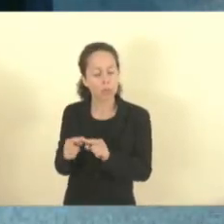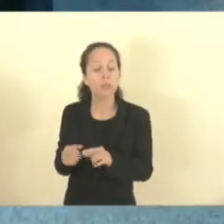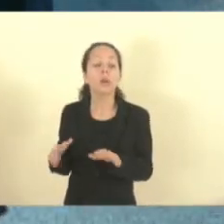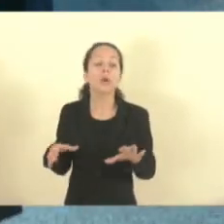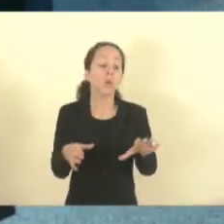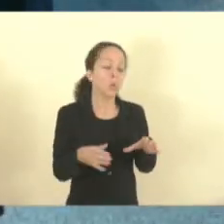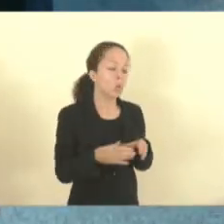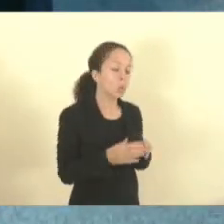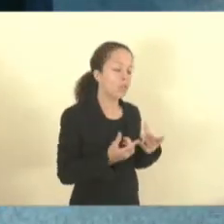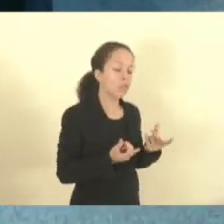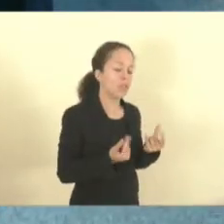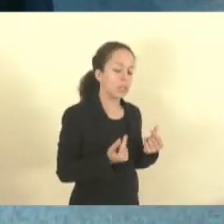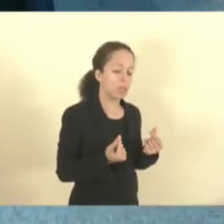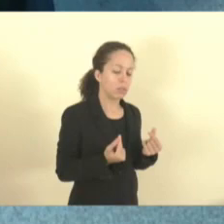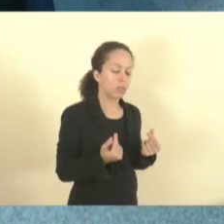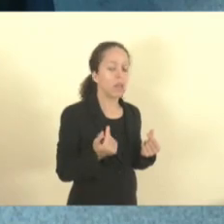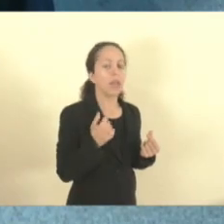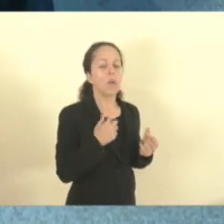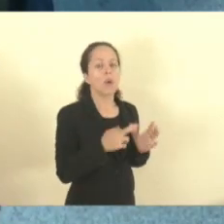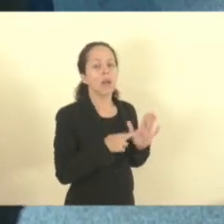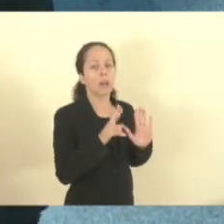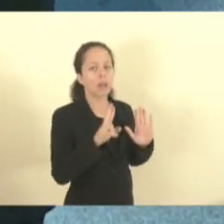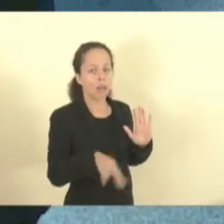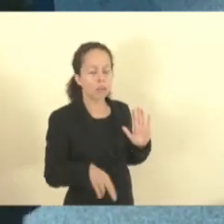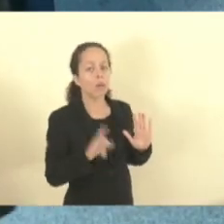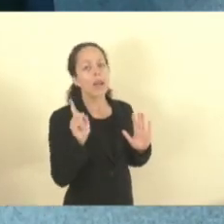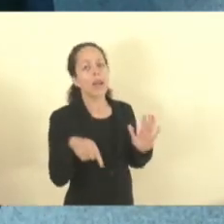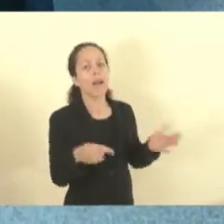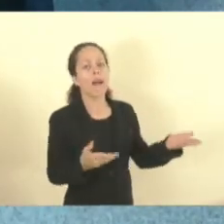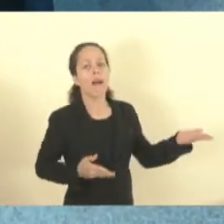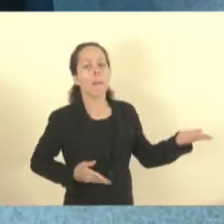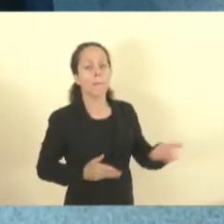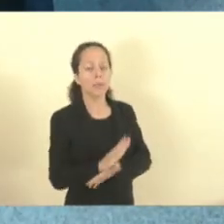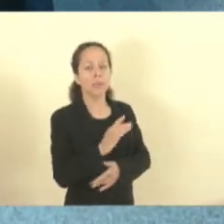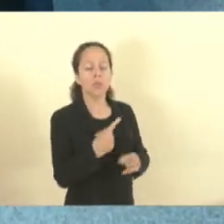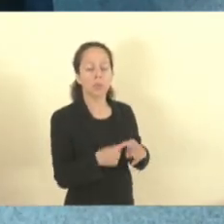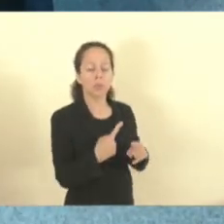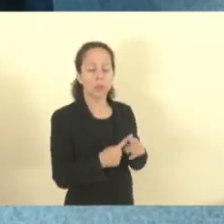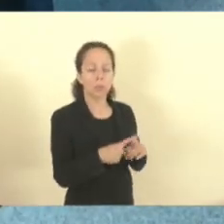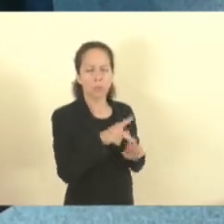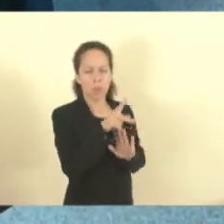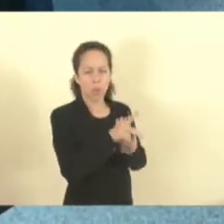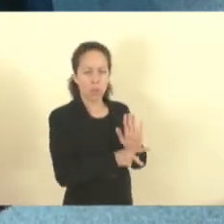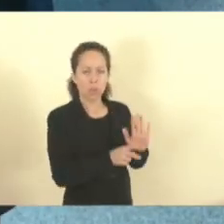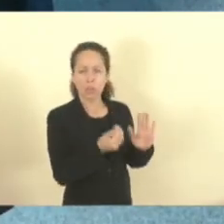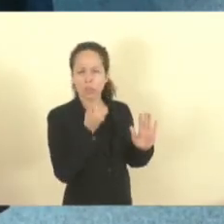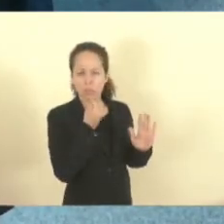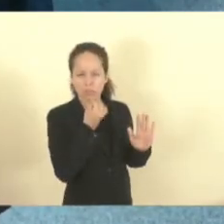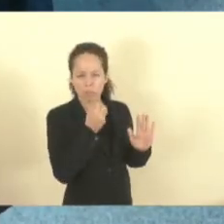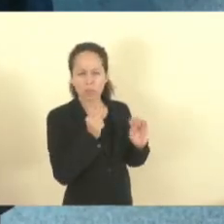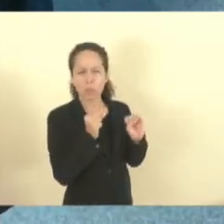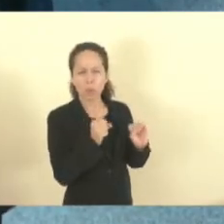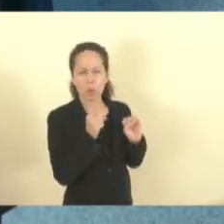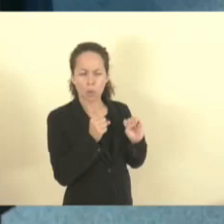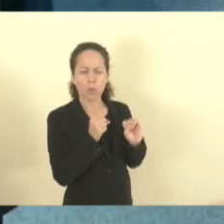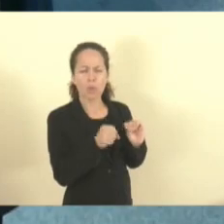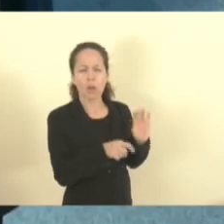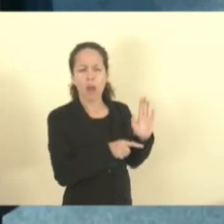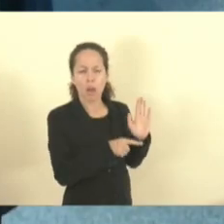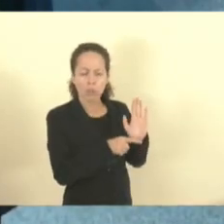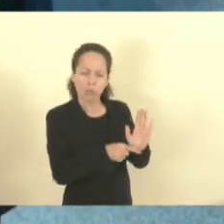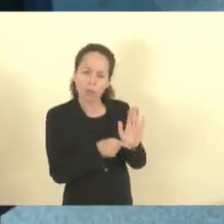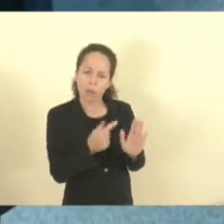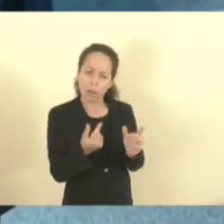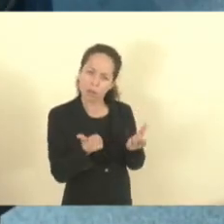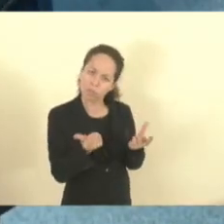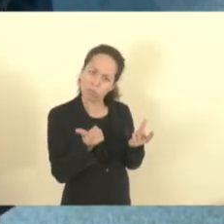de Finanças, eu relato pela aprovação, uma vez que esse projeto pode, inclusive, trazer aumento de